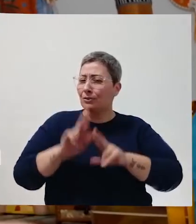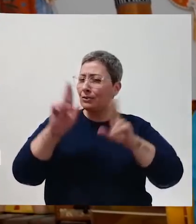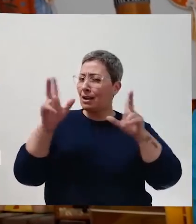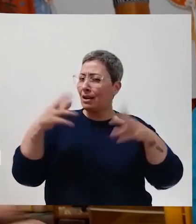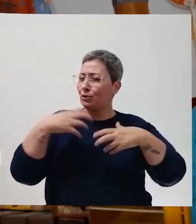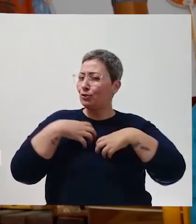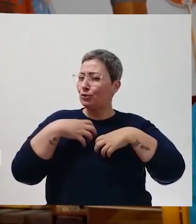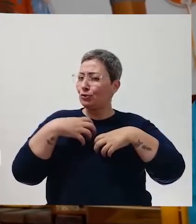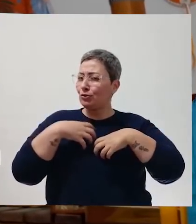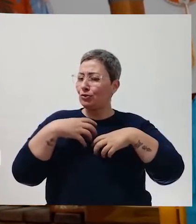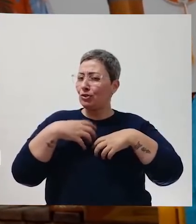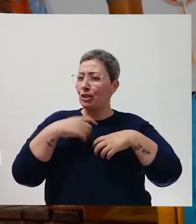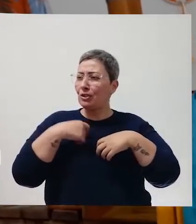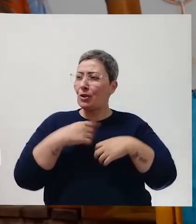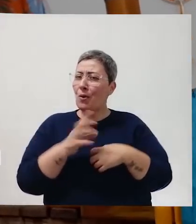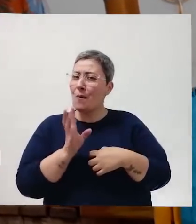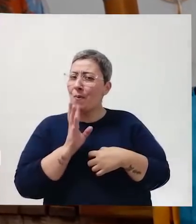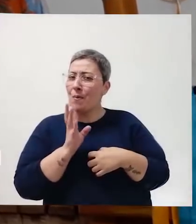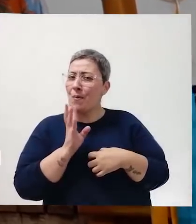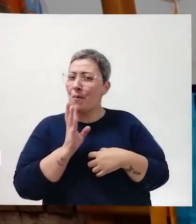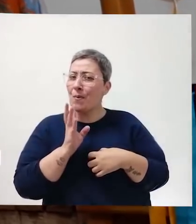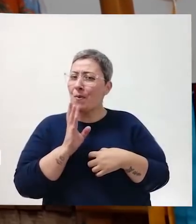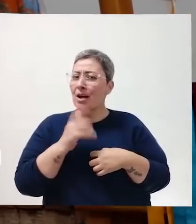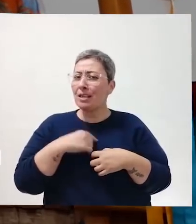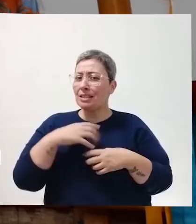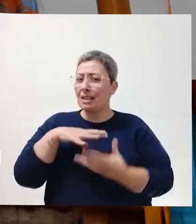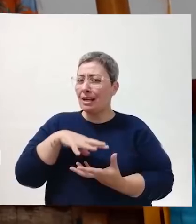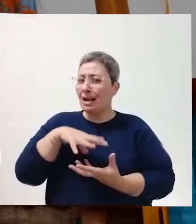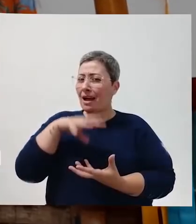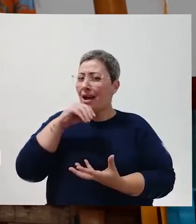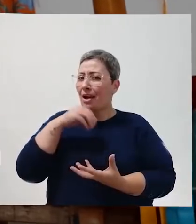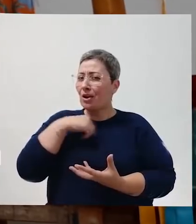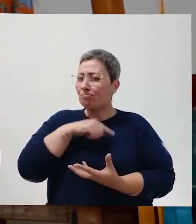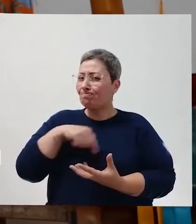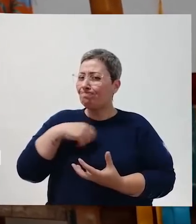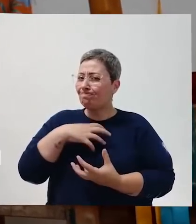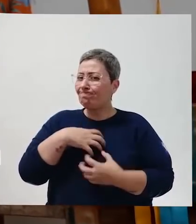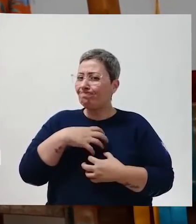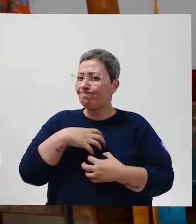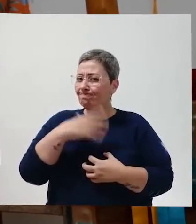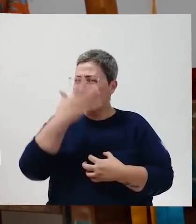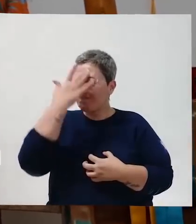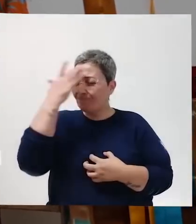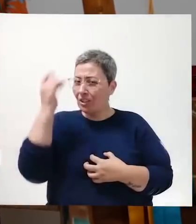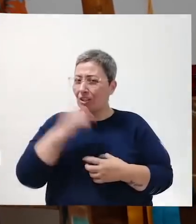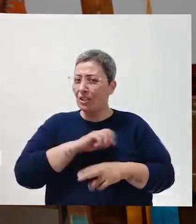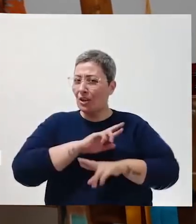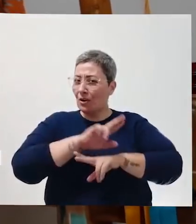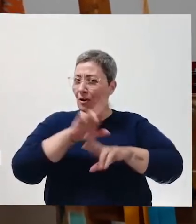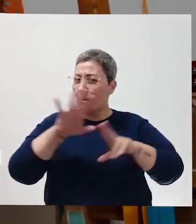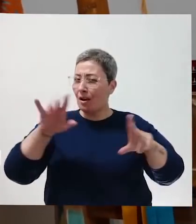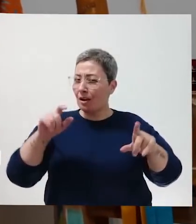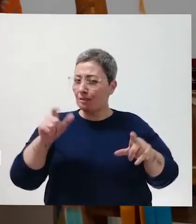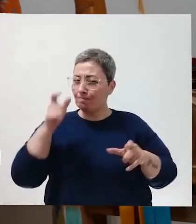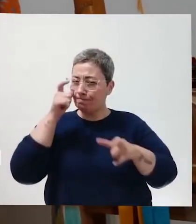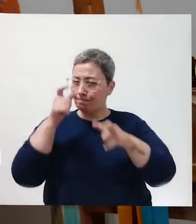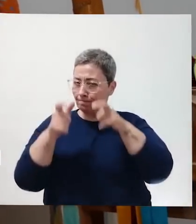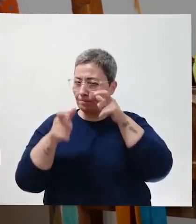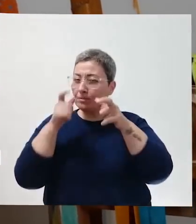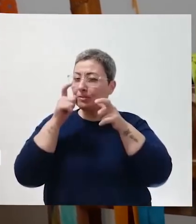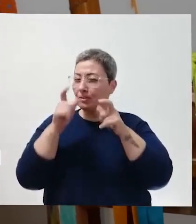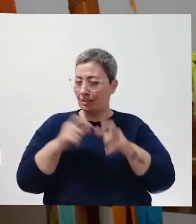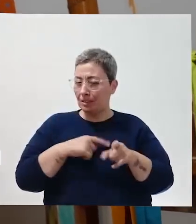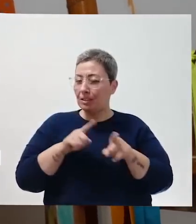olhos diferentes, a conhecer a alma humana e os muitos